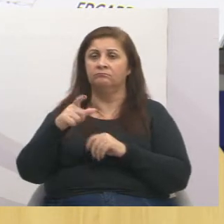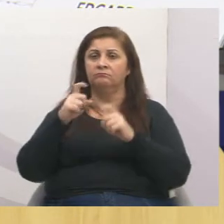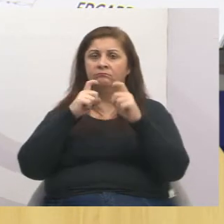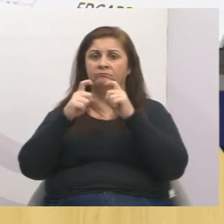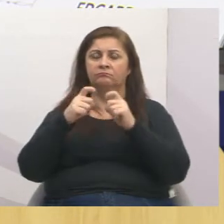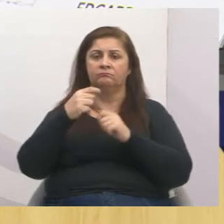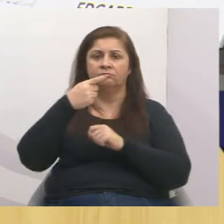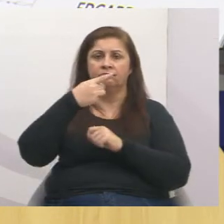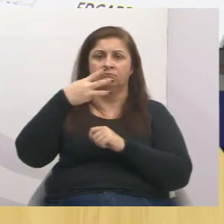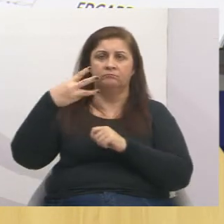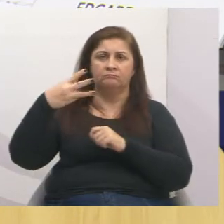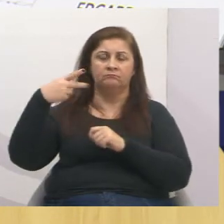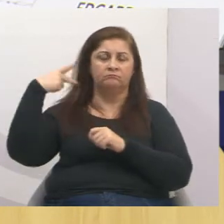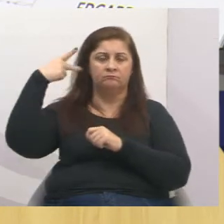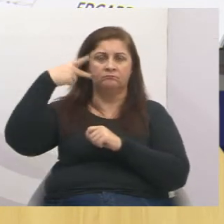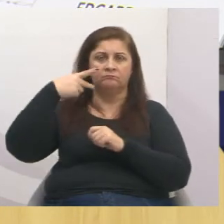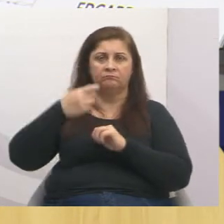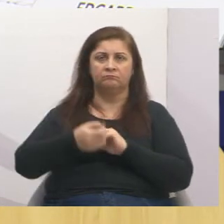13 vereadores.